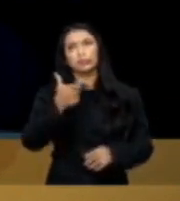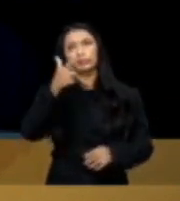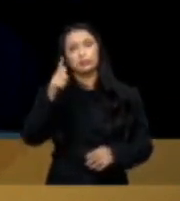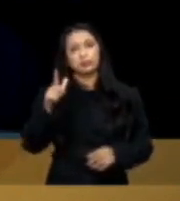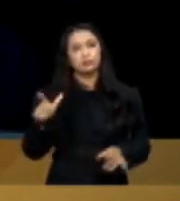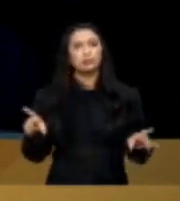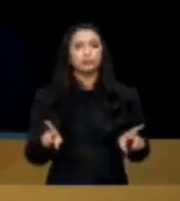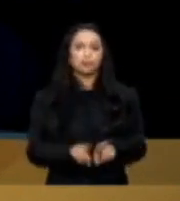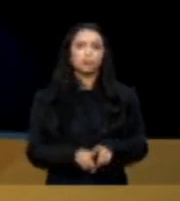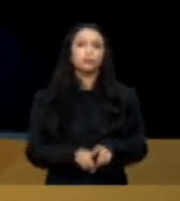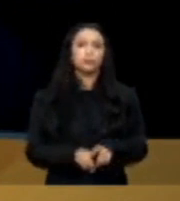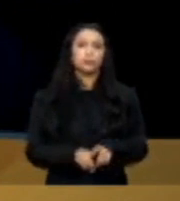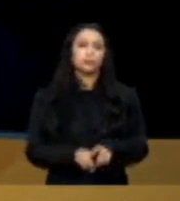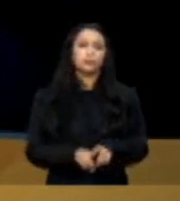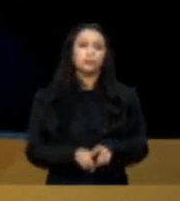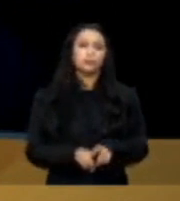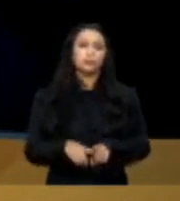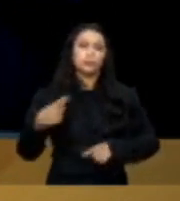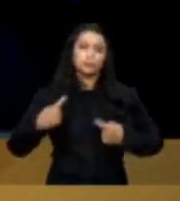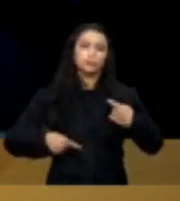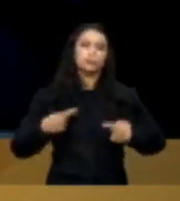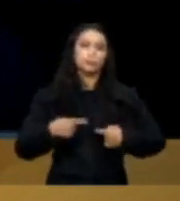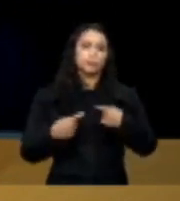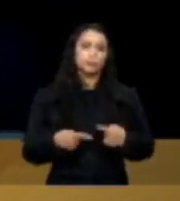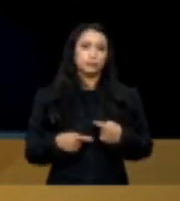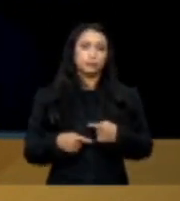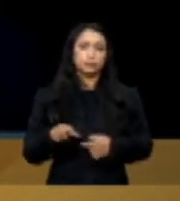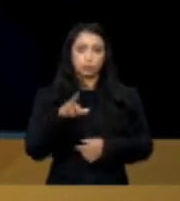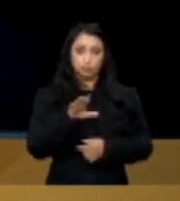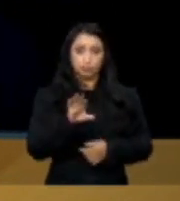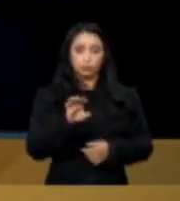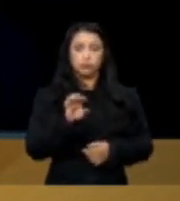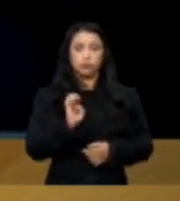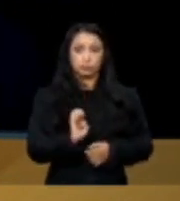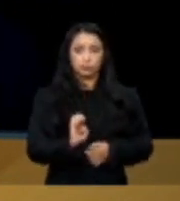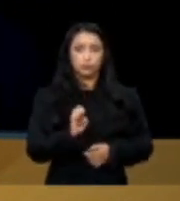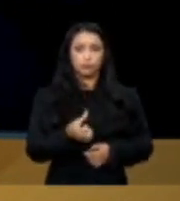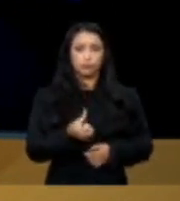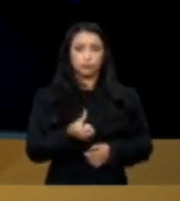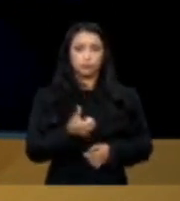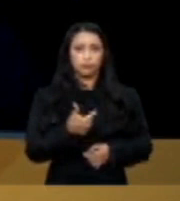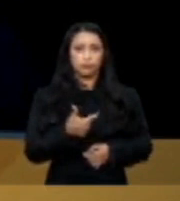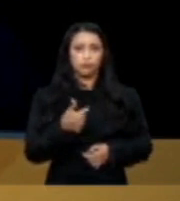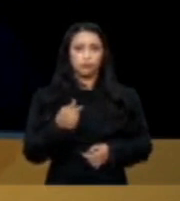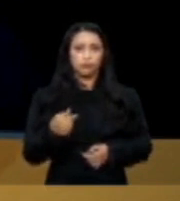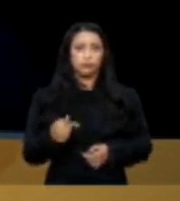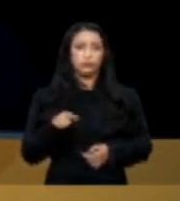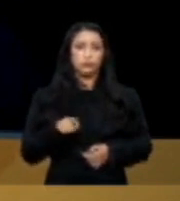outros aspectos alhures discutidos. O recurso extraordinário